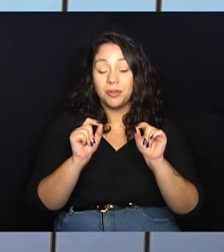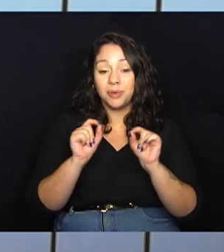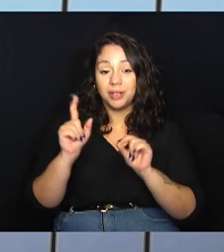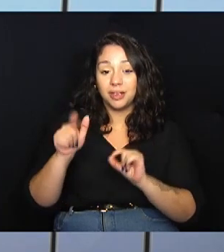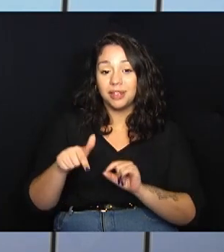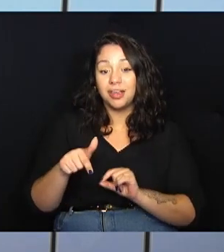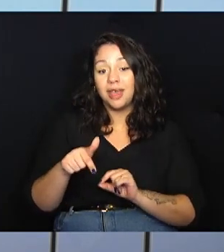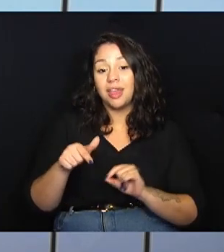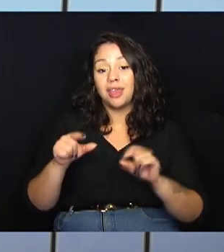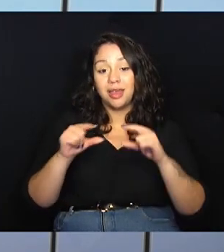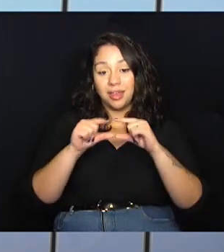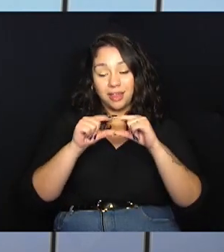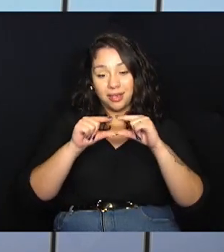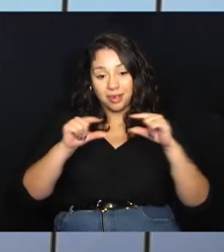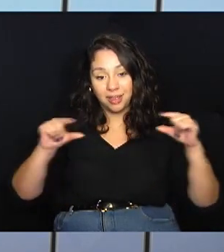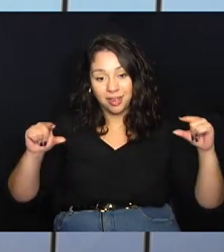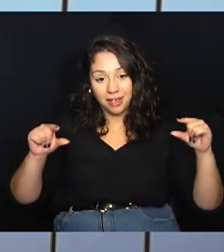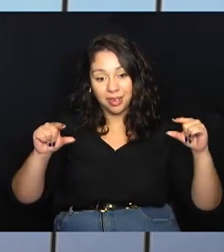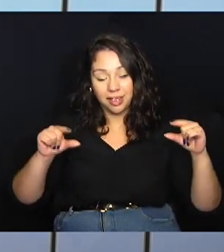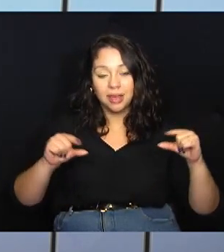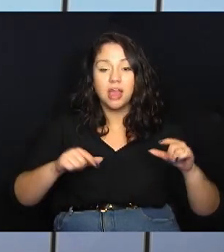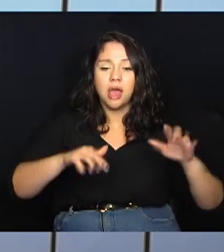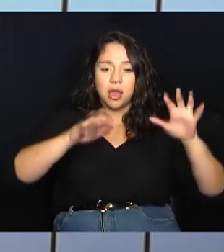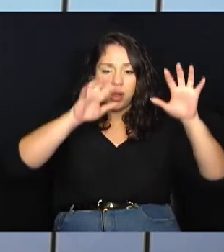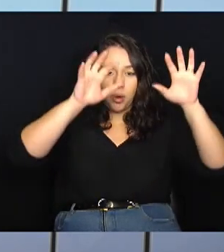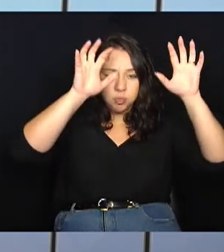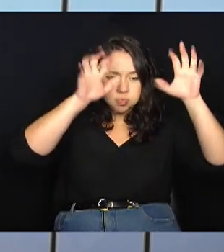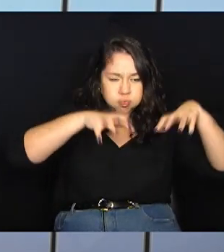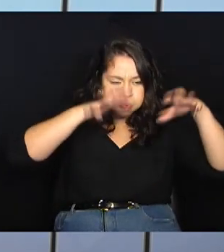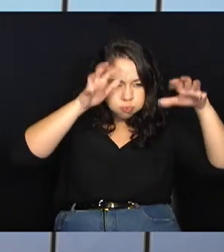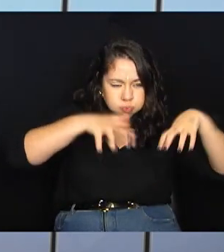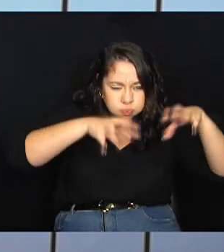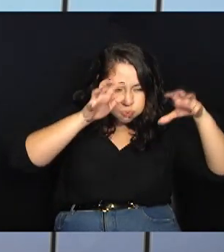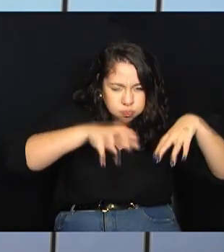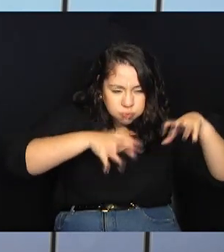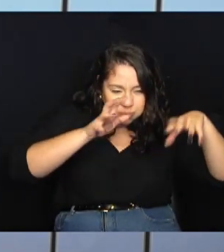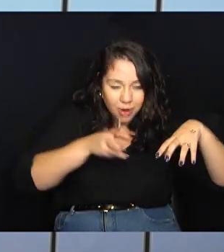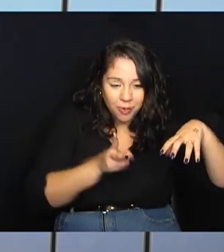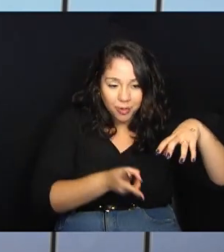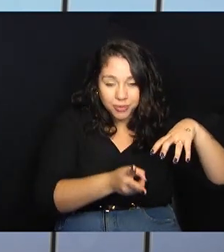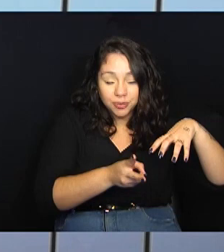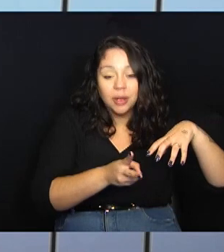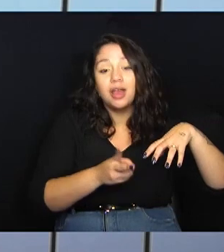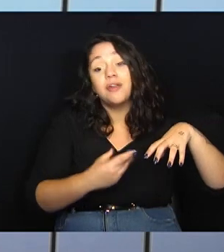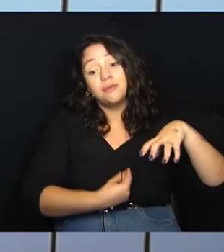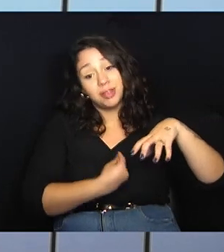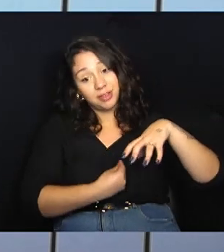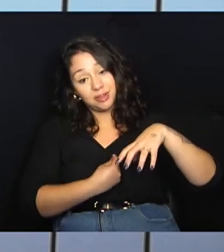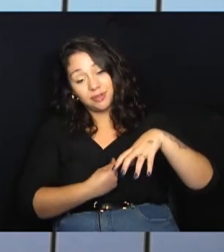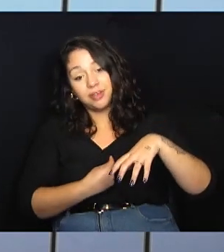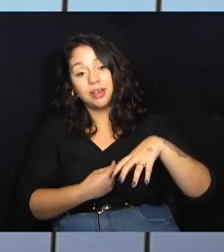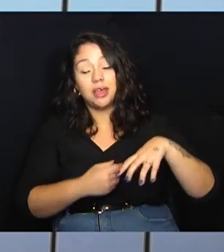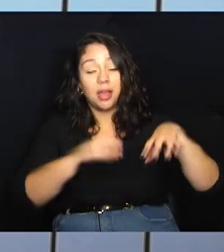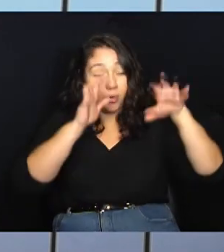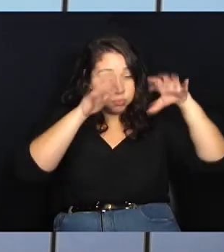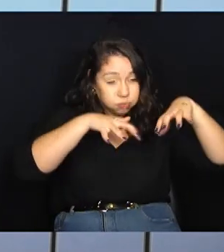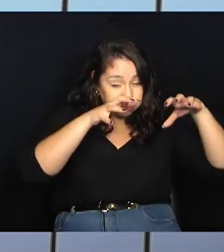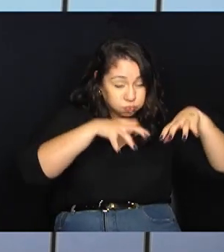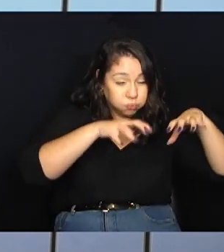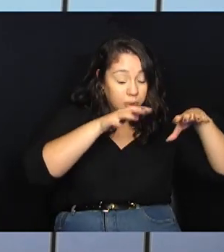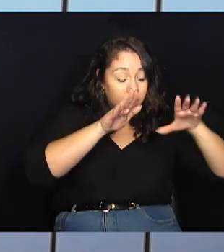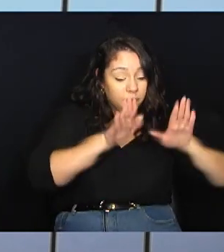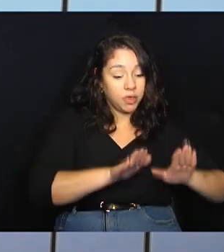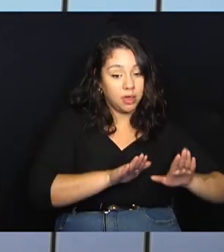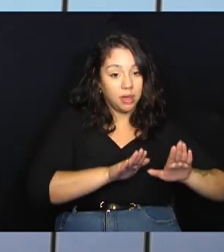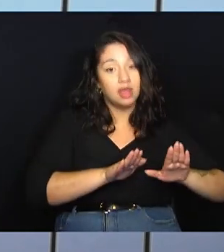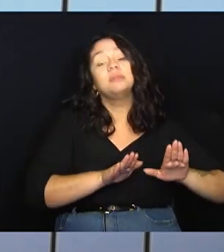familiar, que é: a tempestade fica, a vida continua. Que vocês que estão nos ouvindo possam ajudar essas crianças